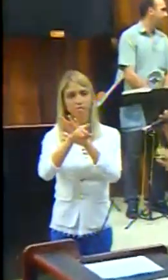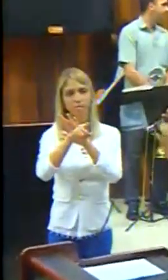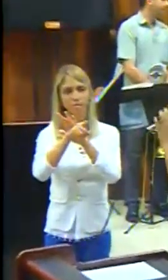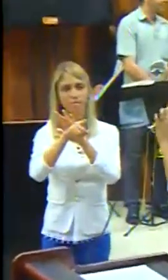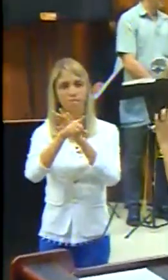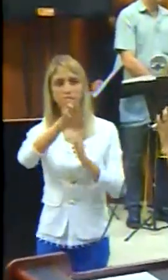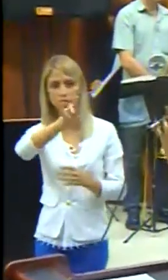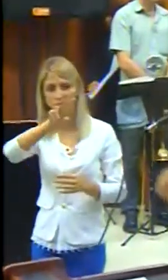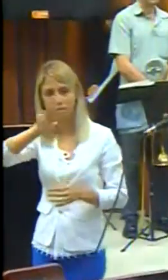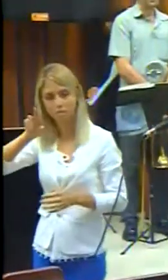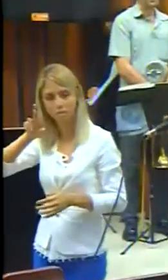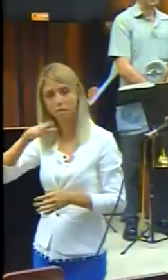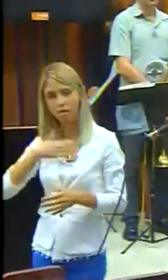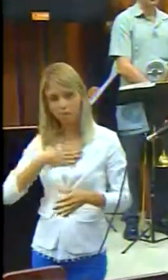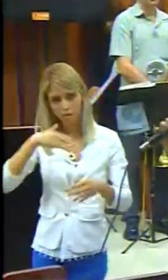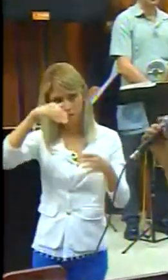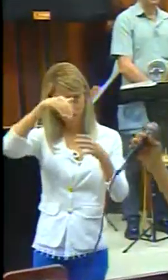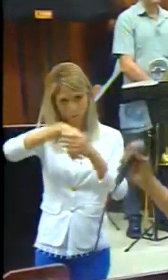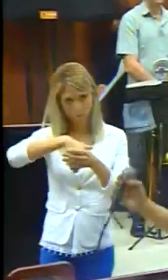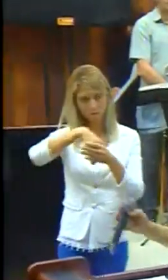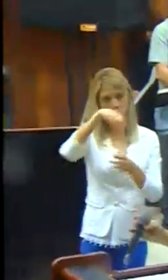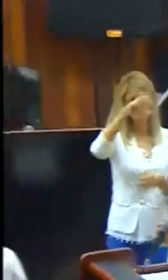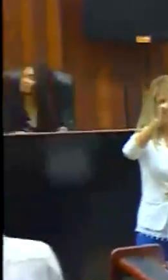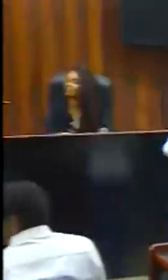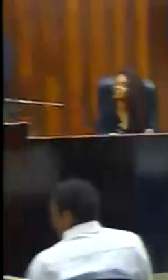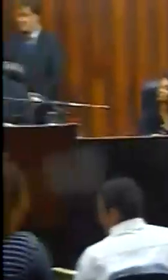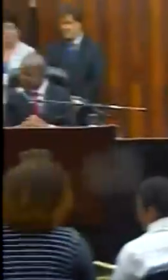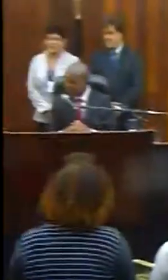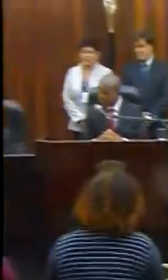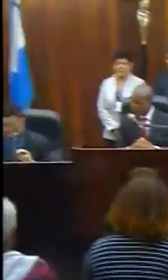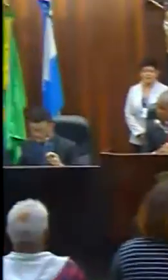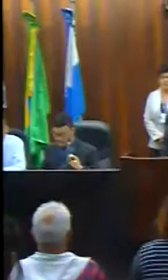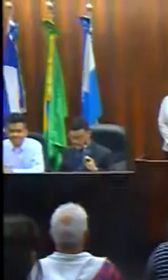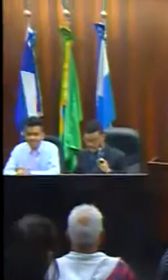Eu, Raíssa Maria, voto em Saulo Christian.